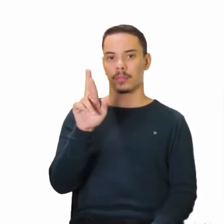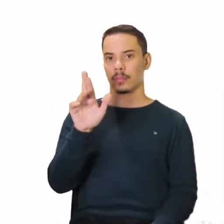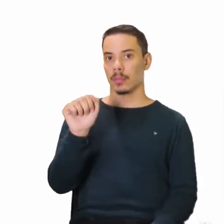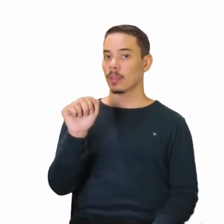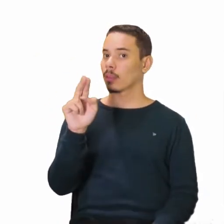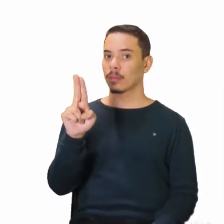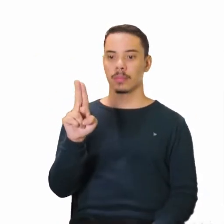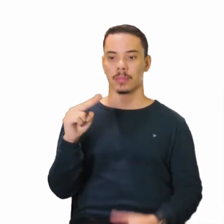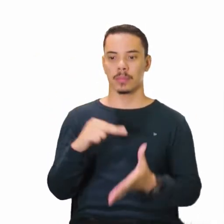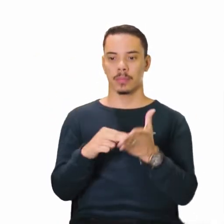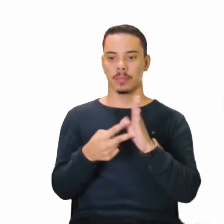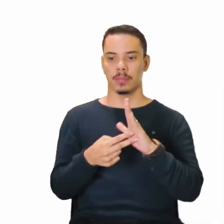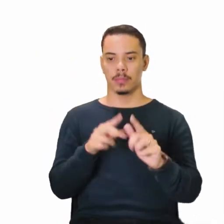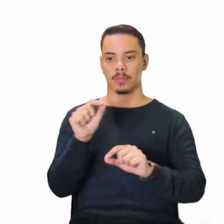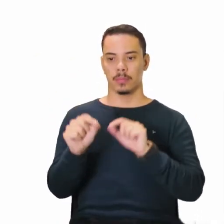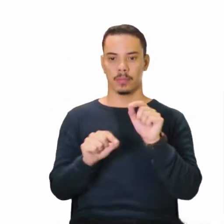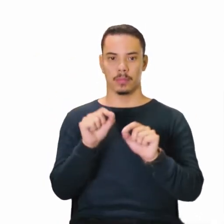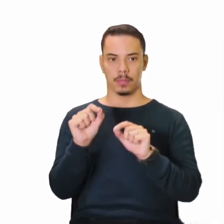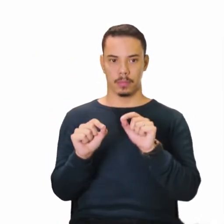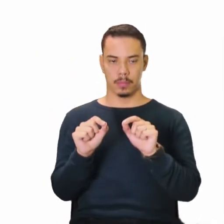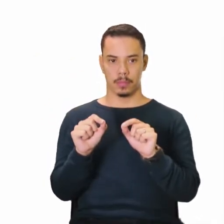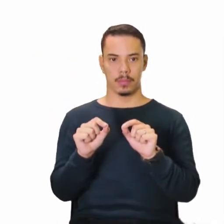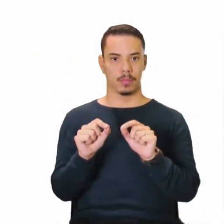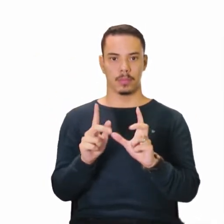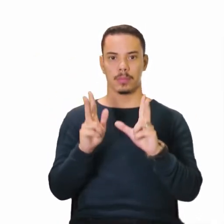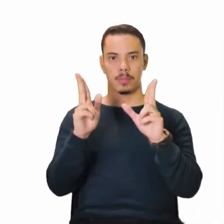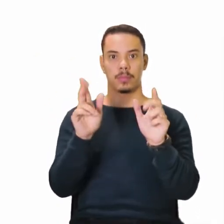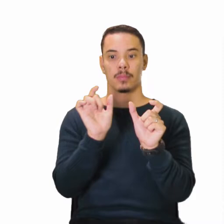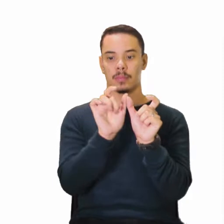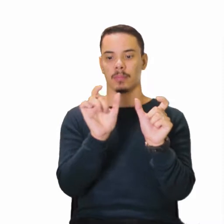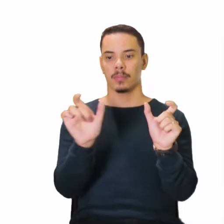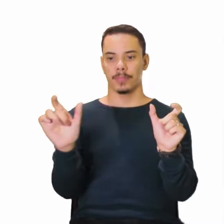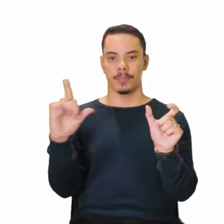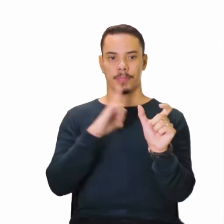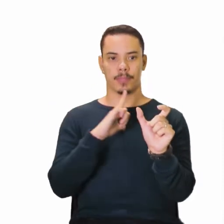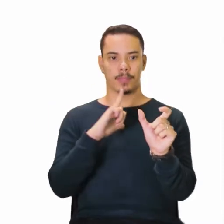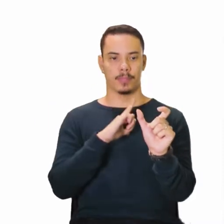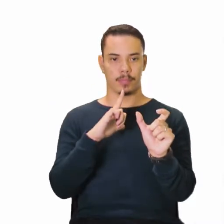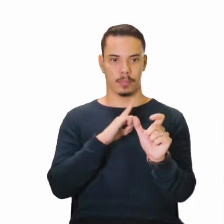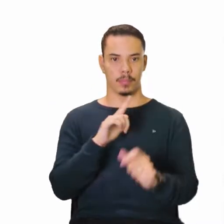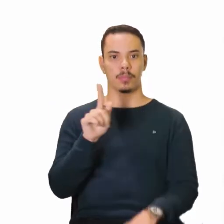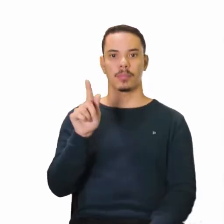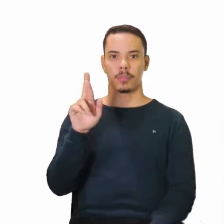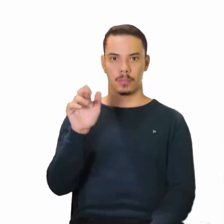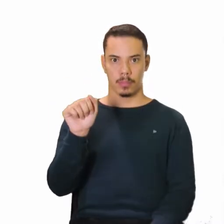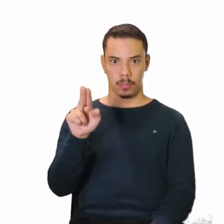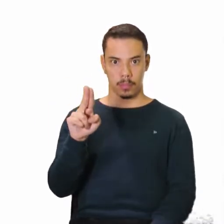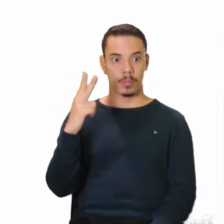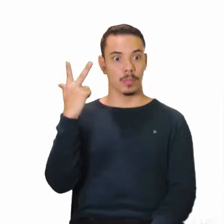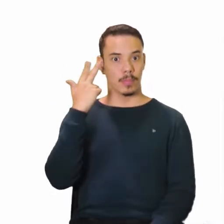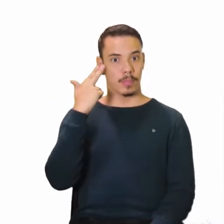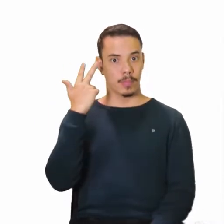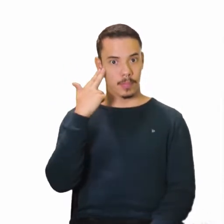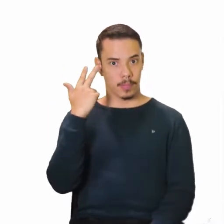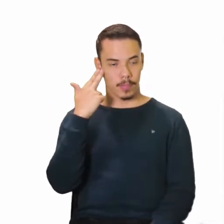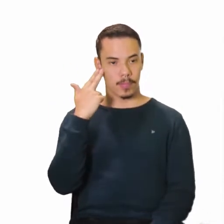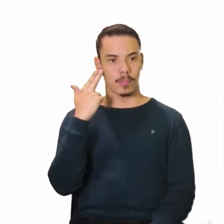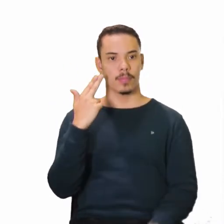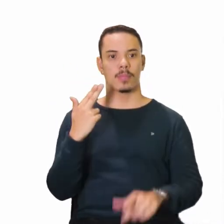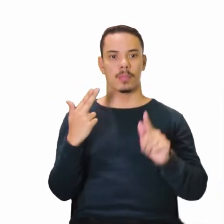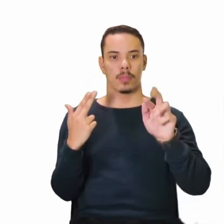em grau, as palavras elas têm aí um grau normal, um